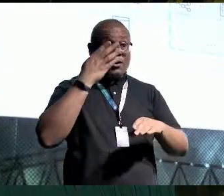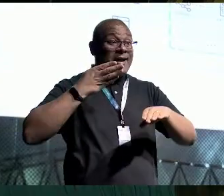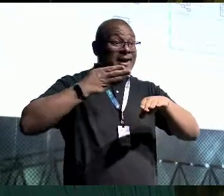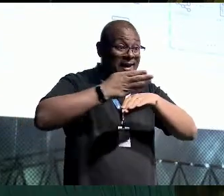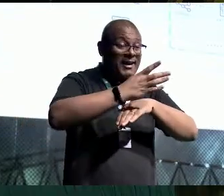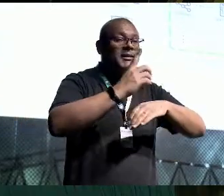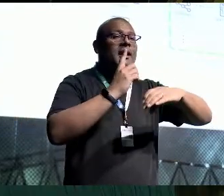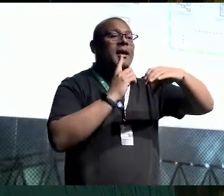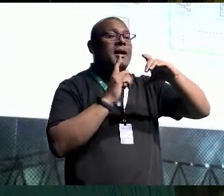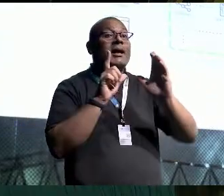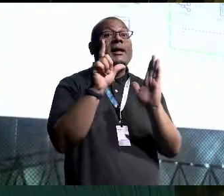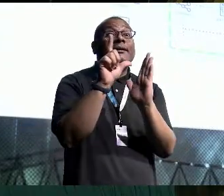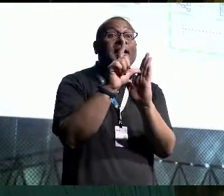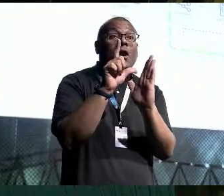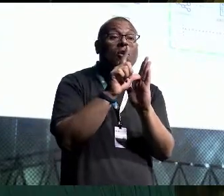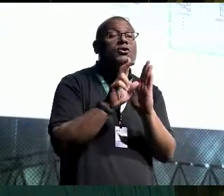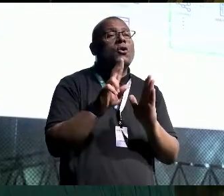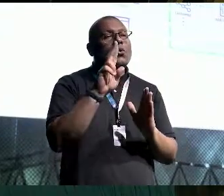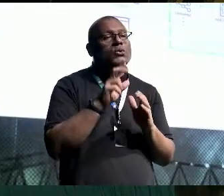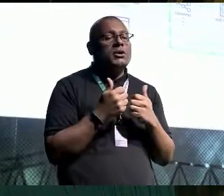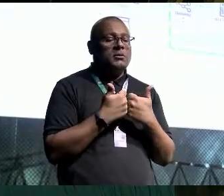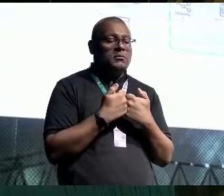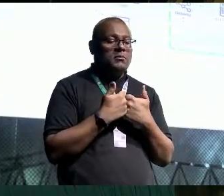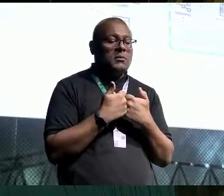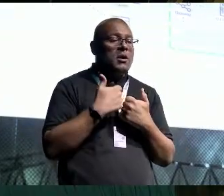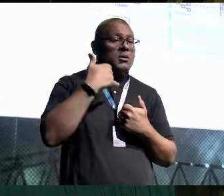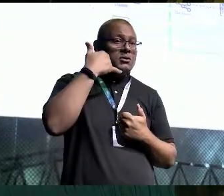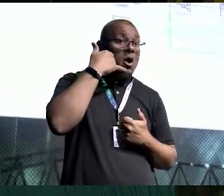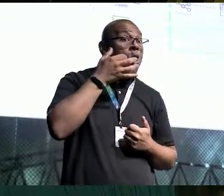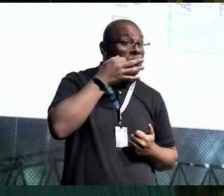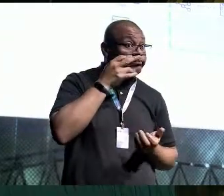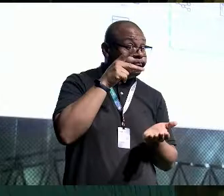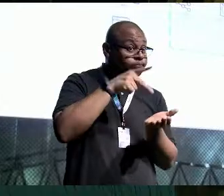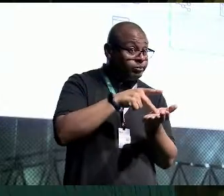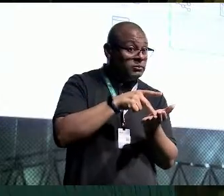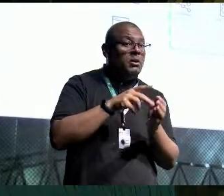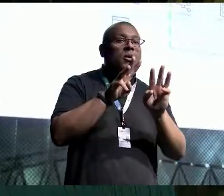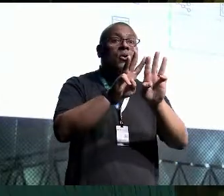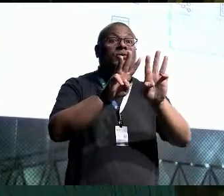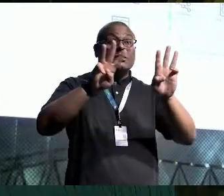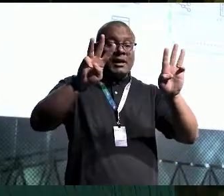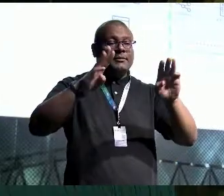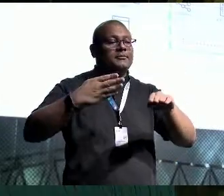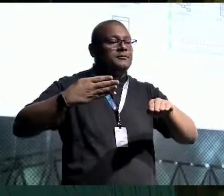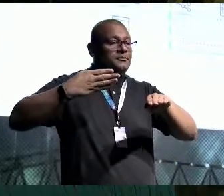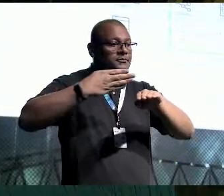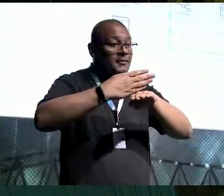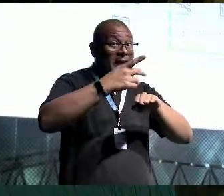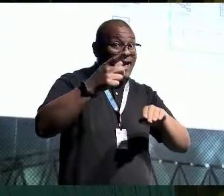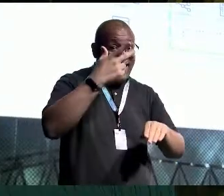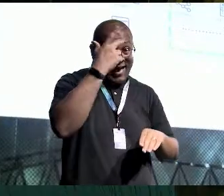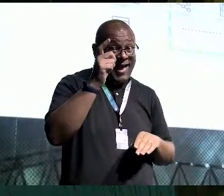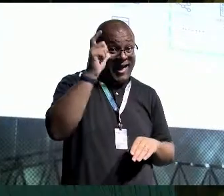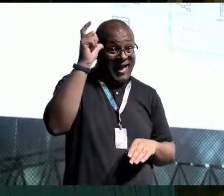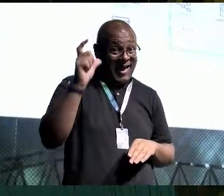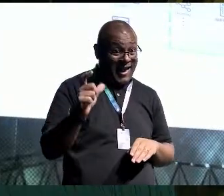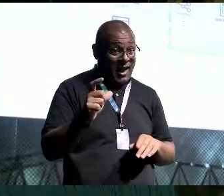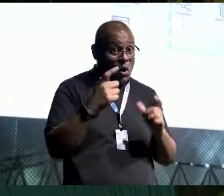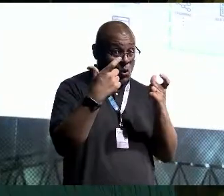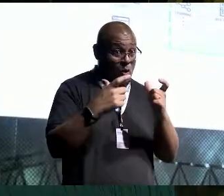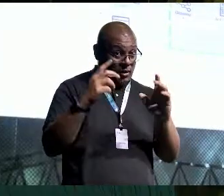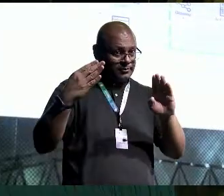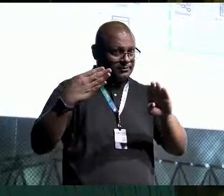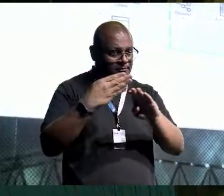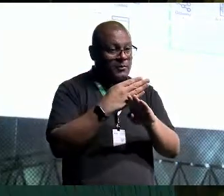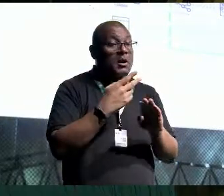pode ser tanto um aplicativo mobile, quanto uma loja física, quanto um website. E aí, esse estabelecimento